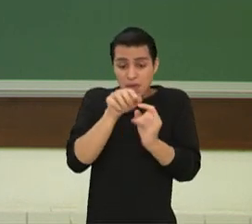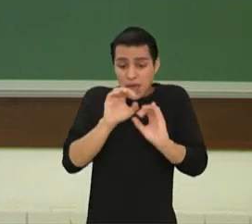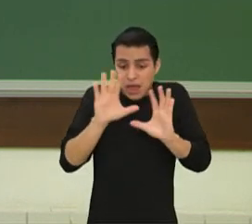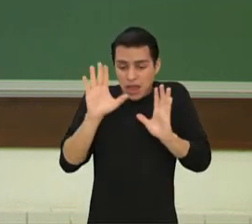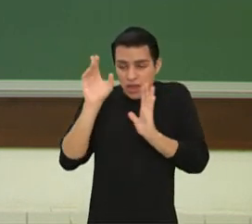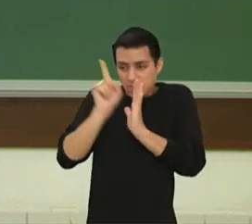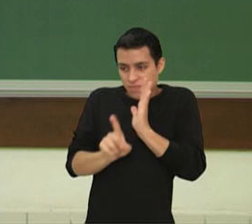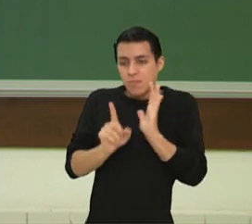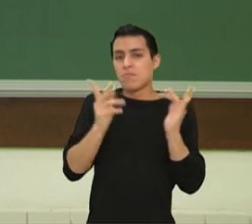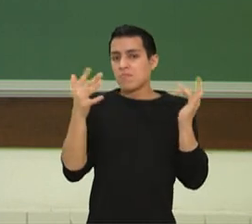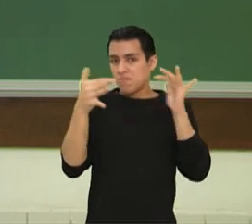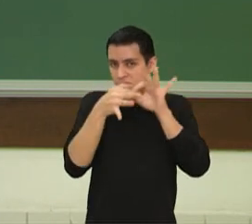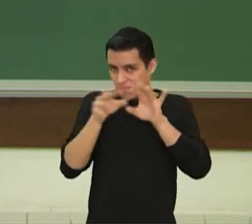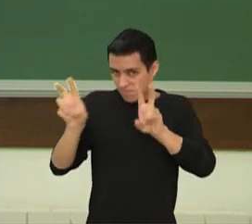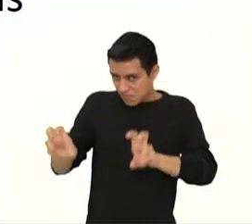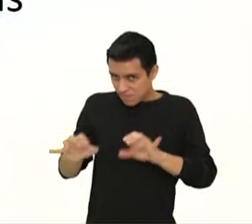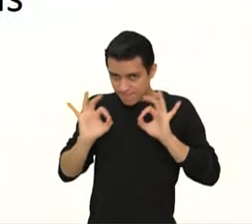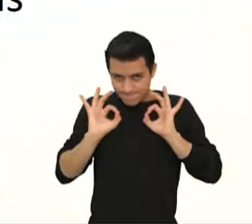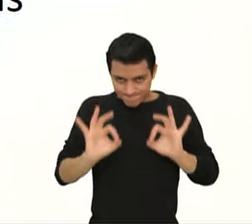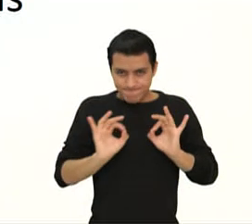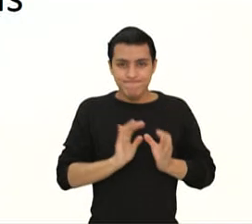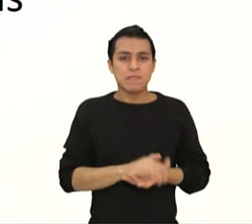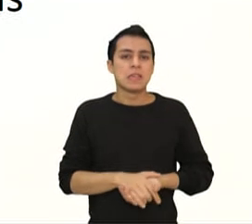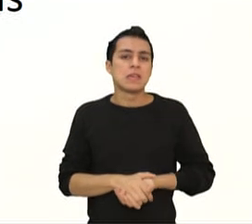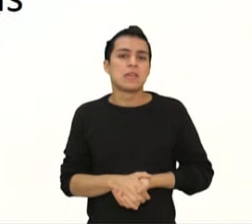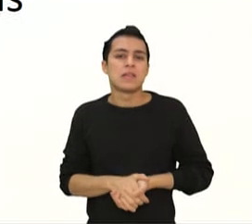nas perguntas.